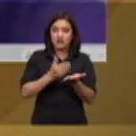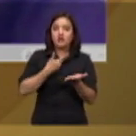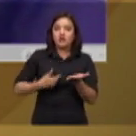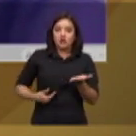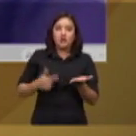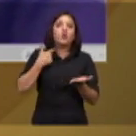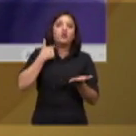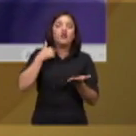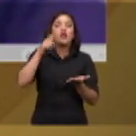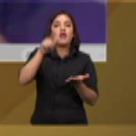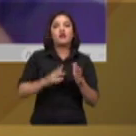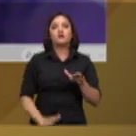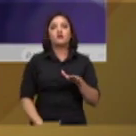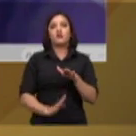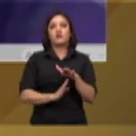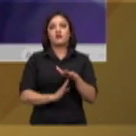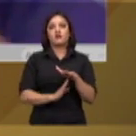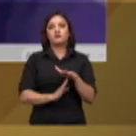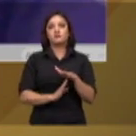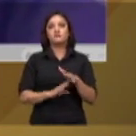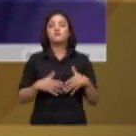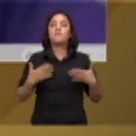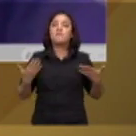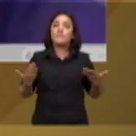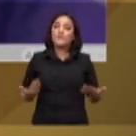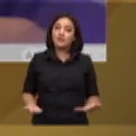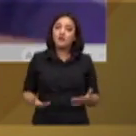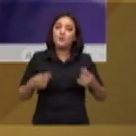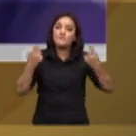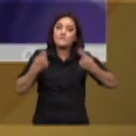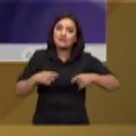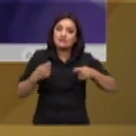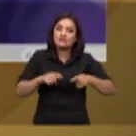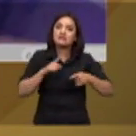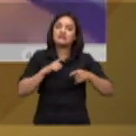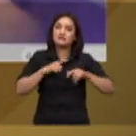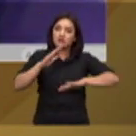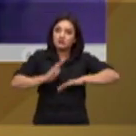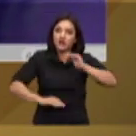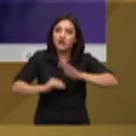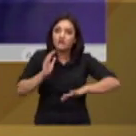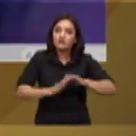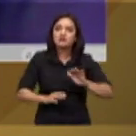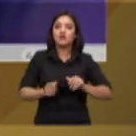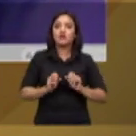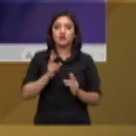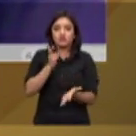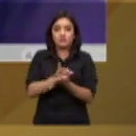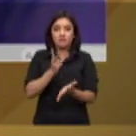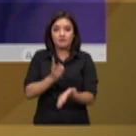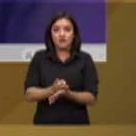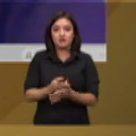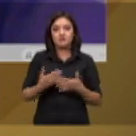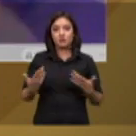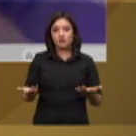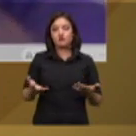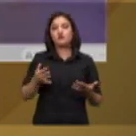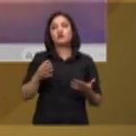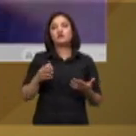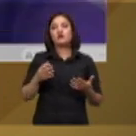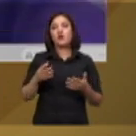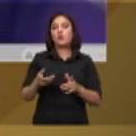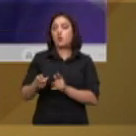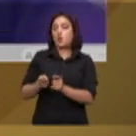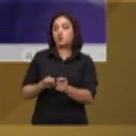é limitada. E essa capacidade tem que ser, de modo eficiente, explorado por um ente, no caso a União,